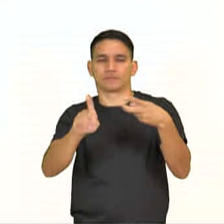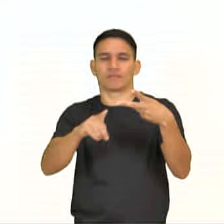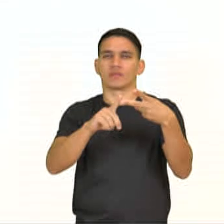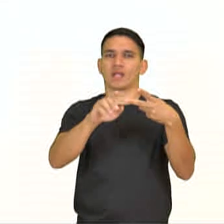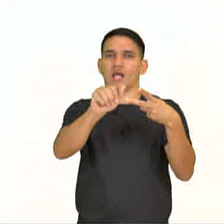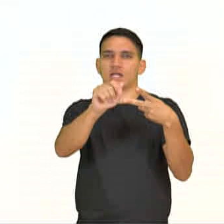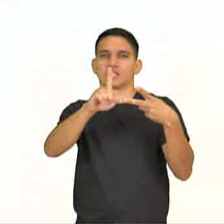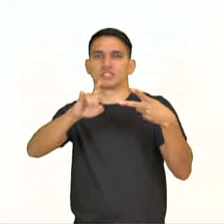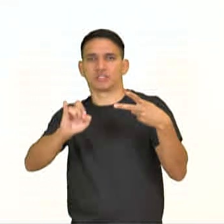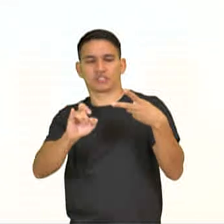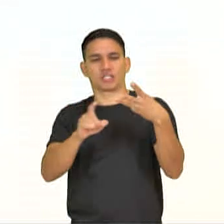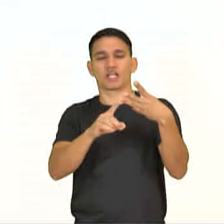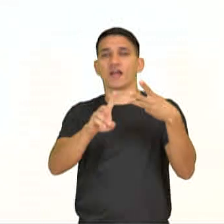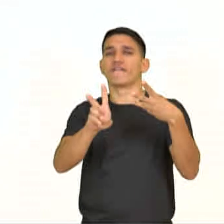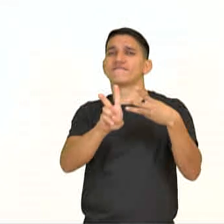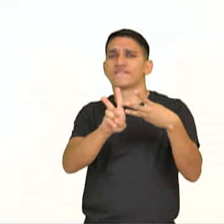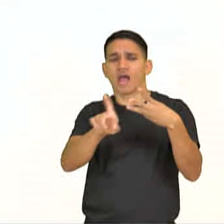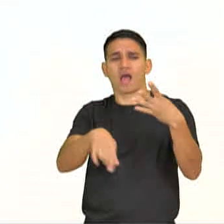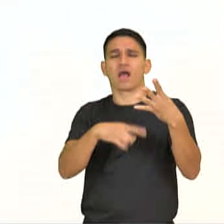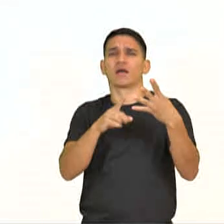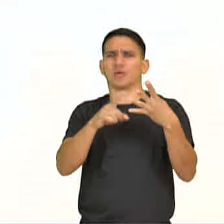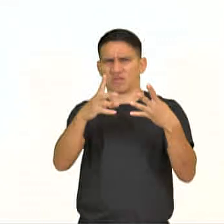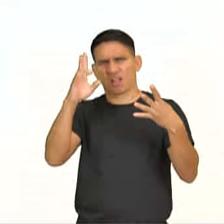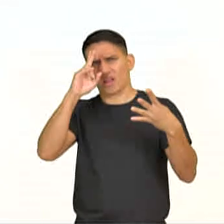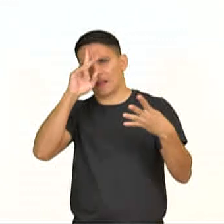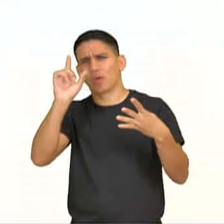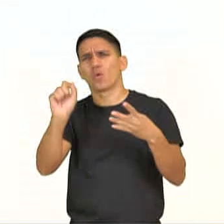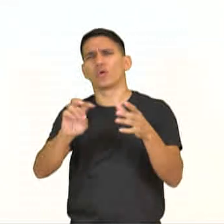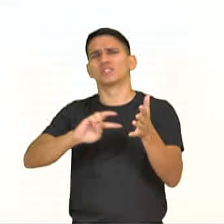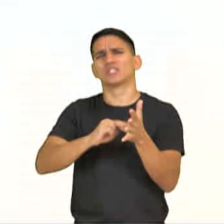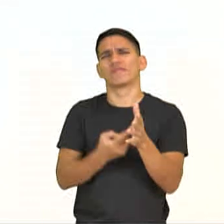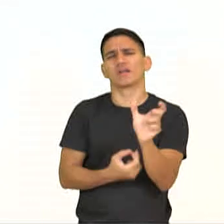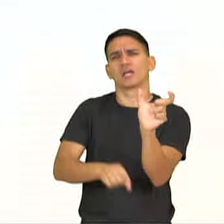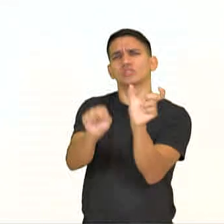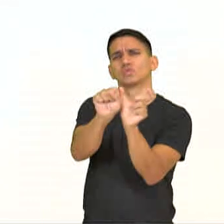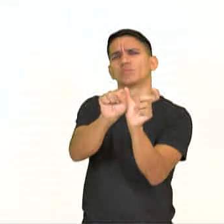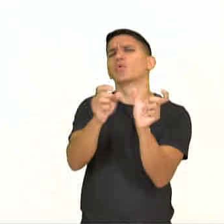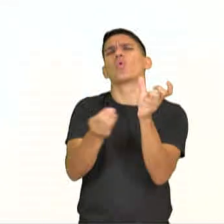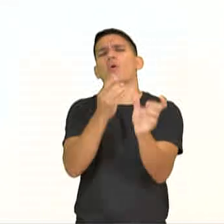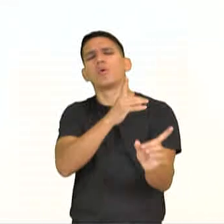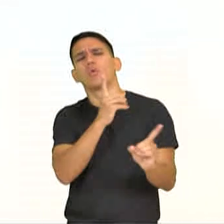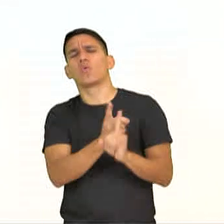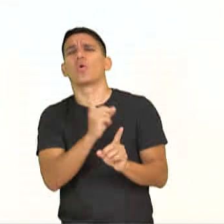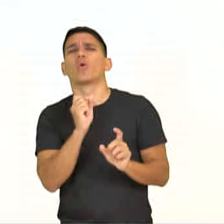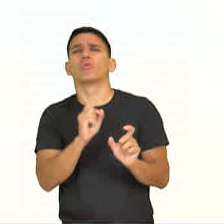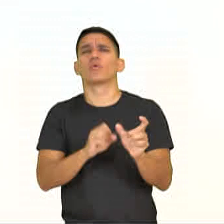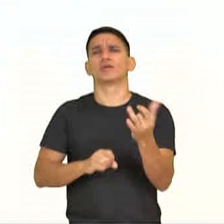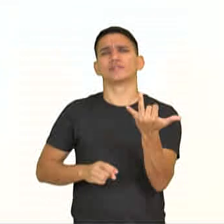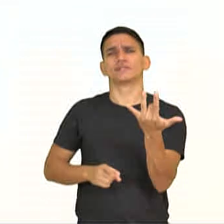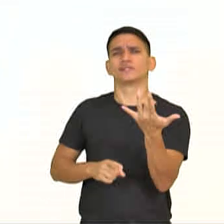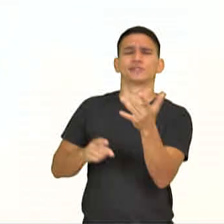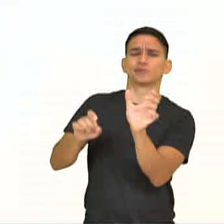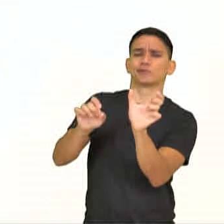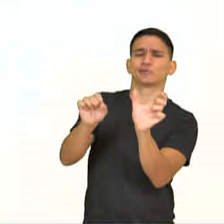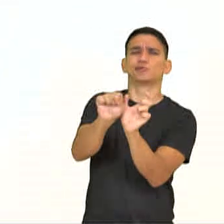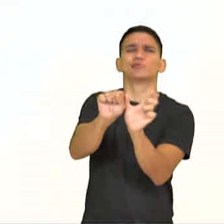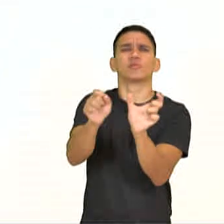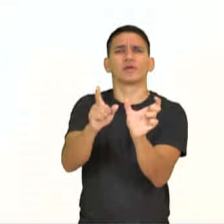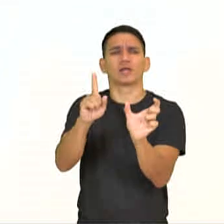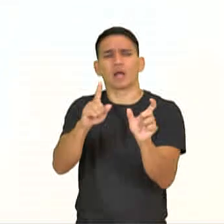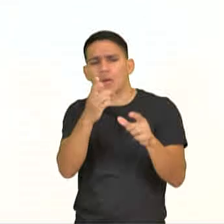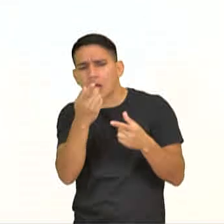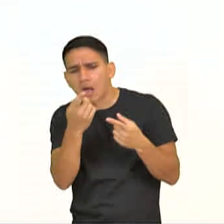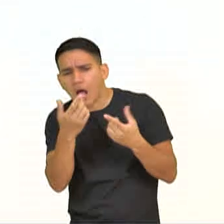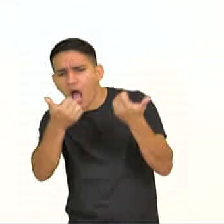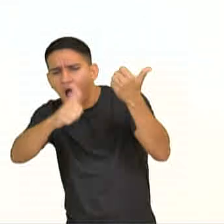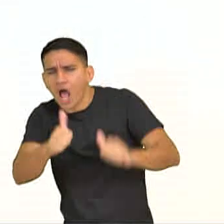verbo. Vocês se lembram o que é um substantivo? Então, como que eu identifico um substantivo quando eu estou analisando gramaticalmente uma